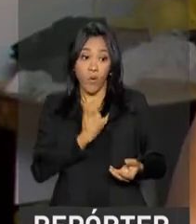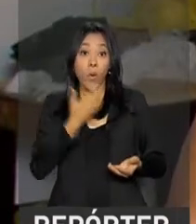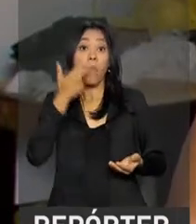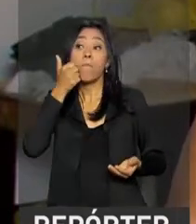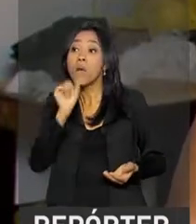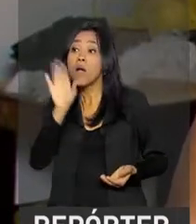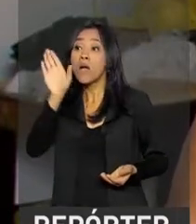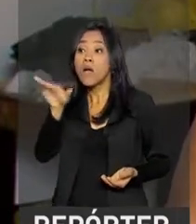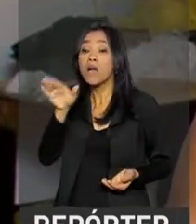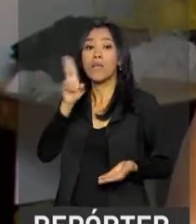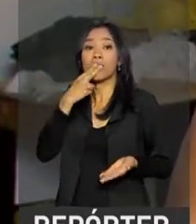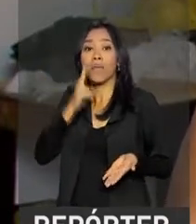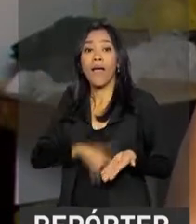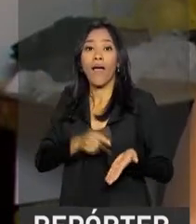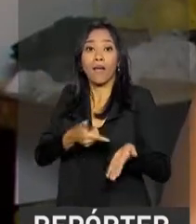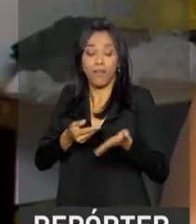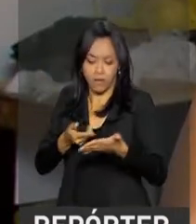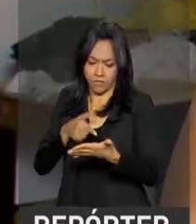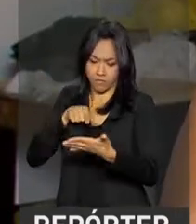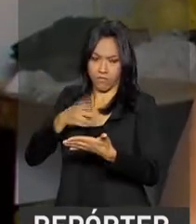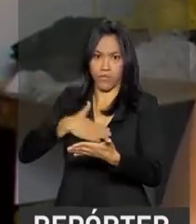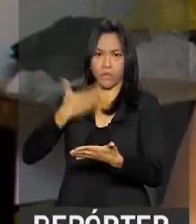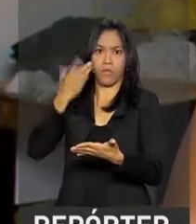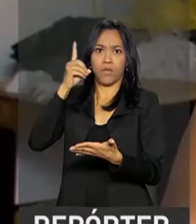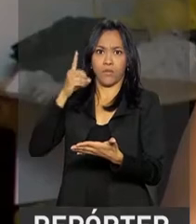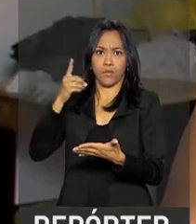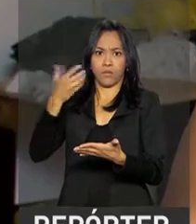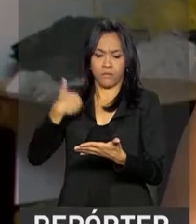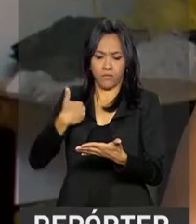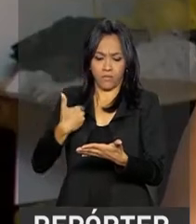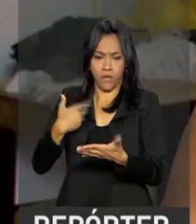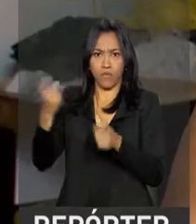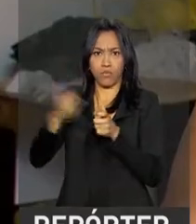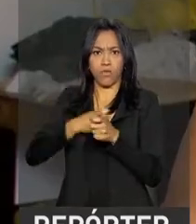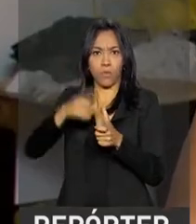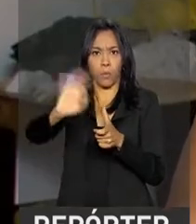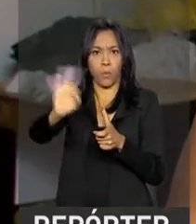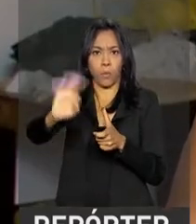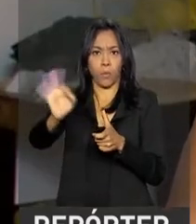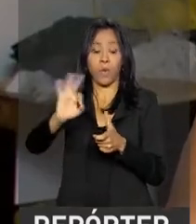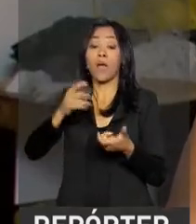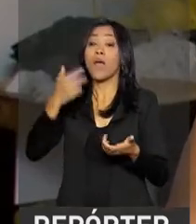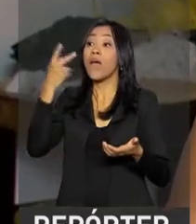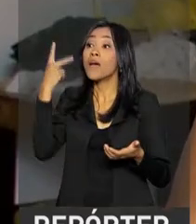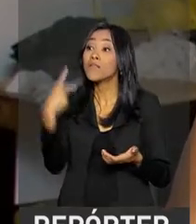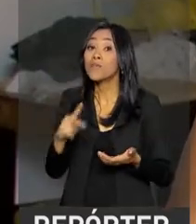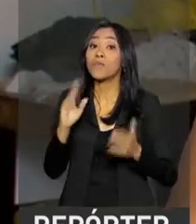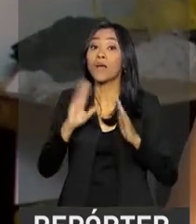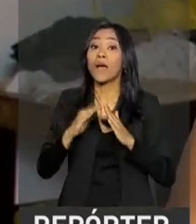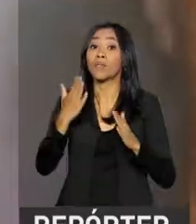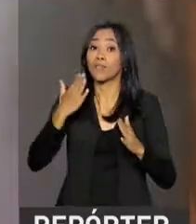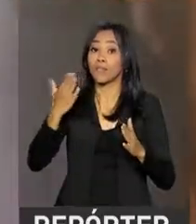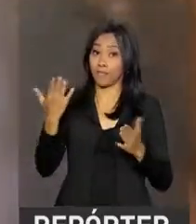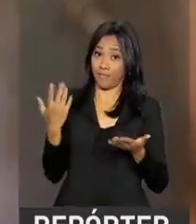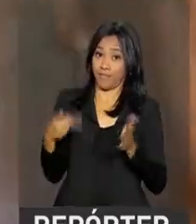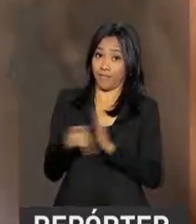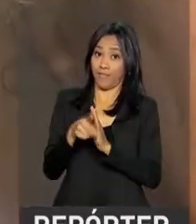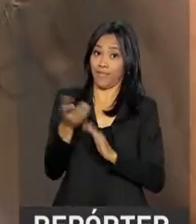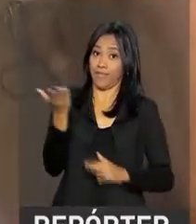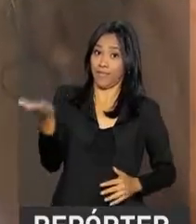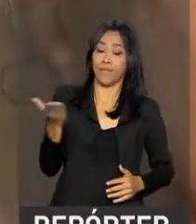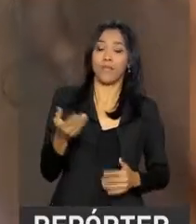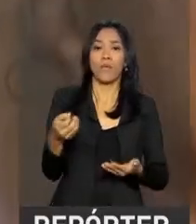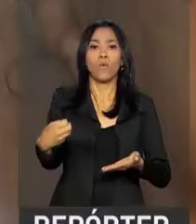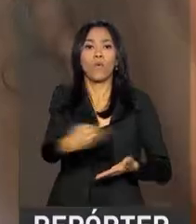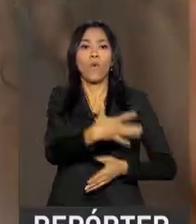Deus, é conta, eu não devo nada. Aí ela falou assim, mamãe, é sua casa, a minha casa, minha vida. O novo endereço